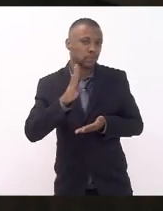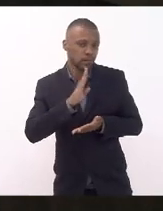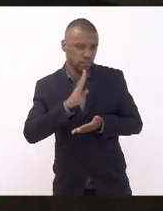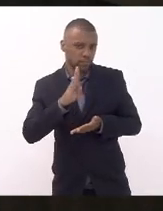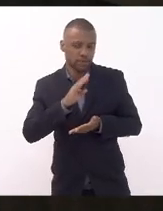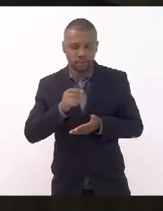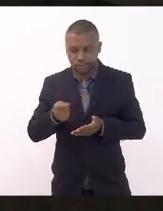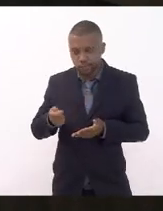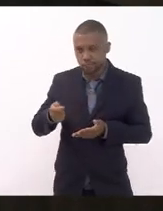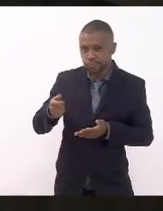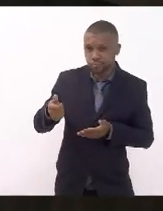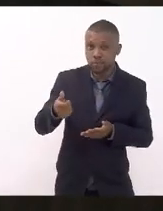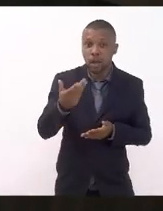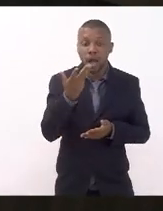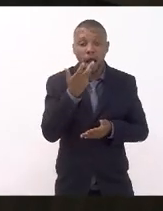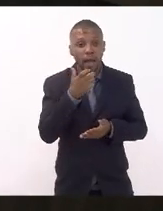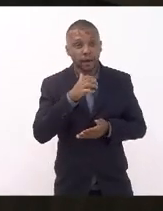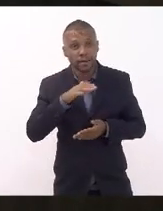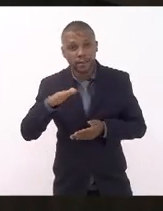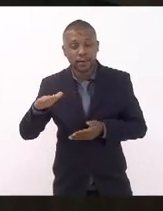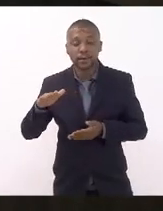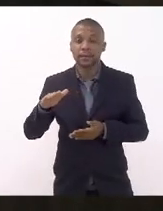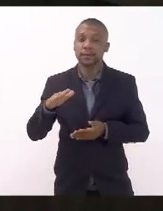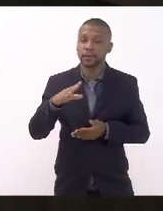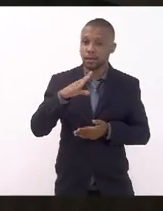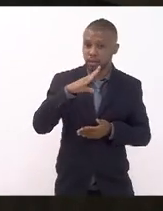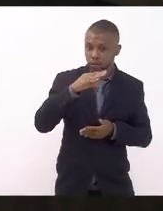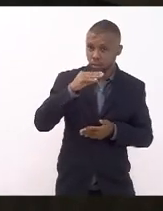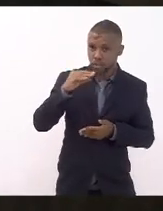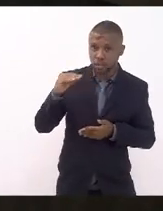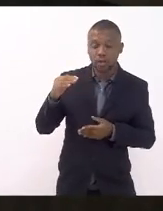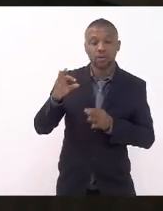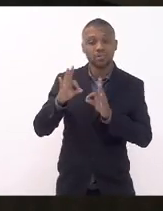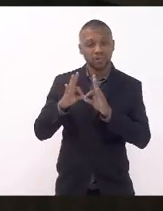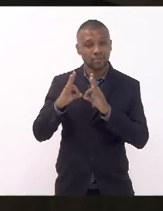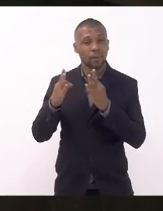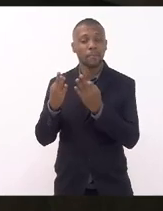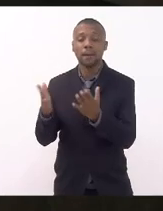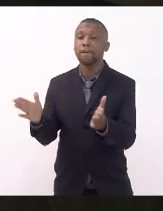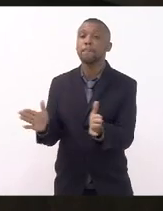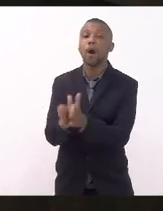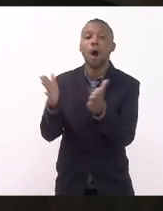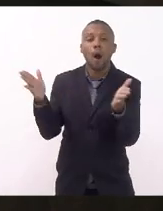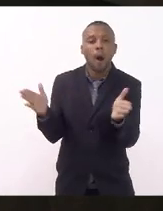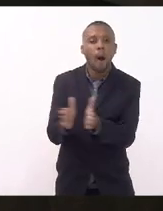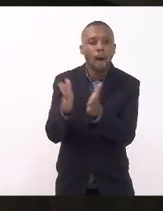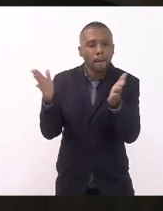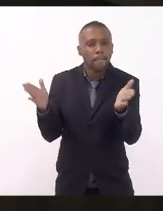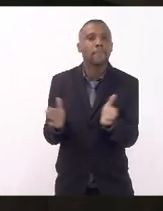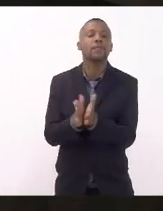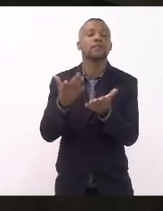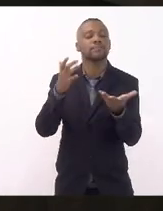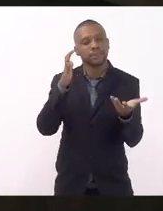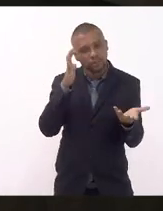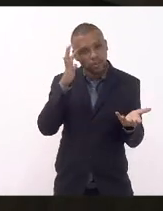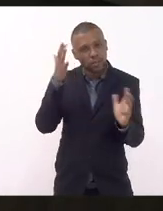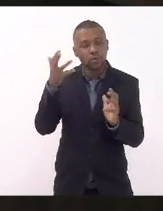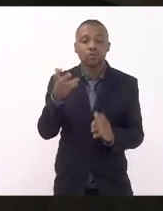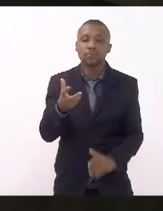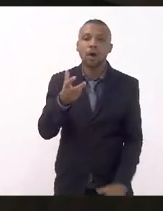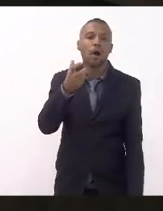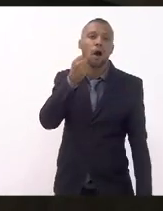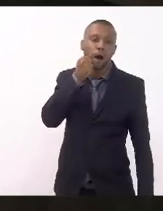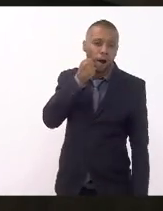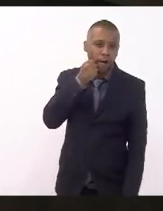emergencial às crianças e adolescentes de família de baixa renda em situação de